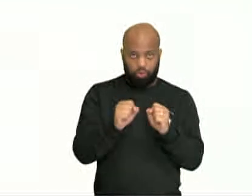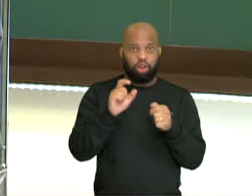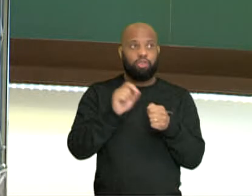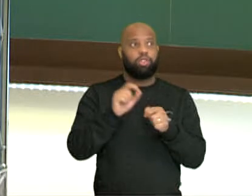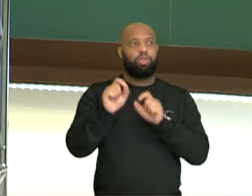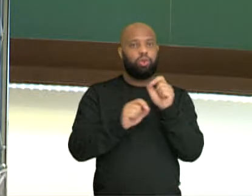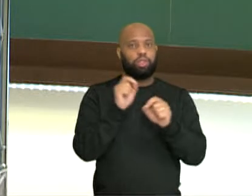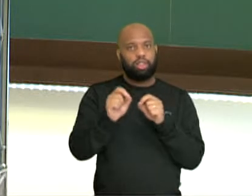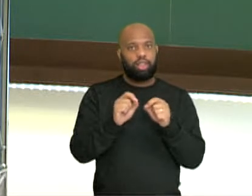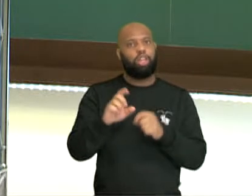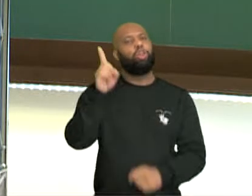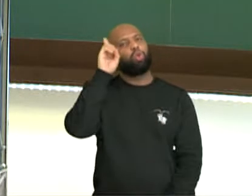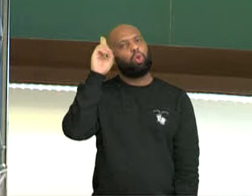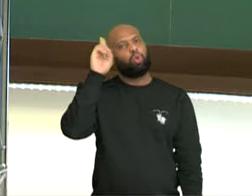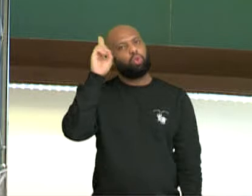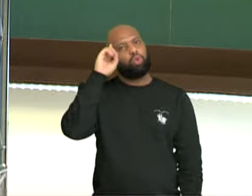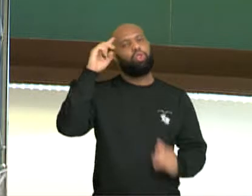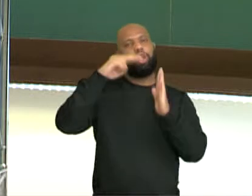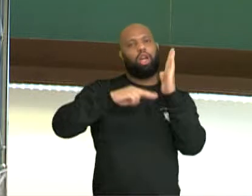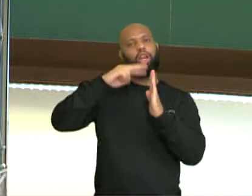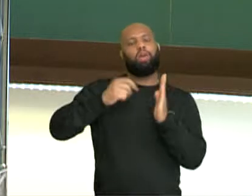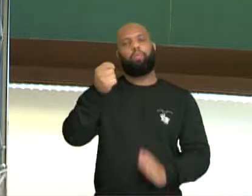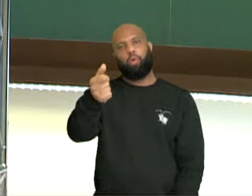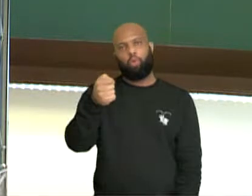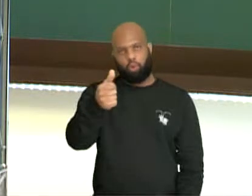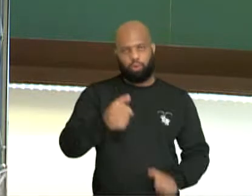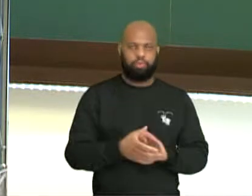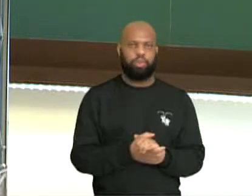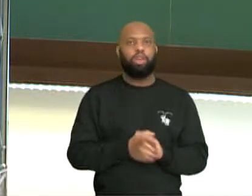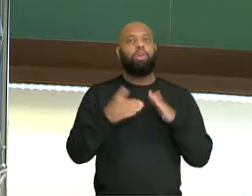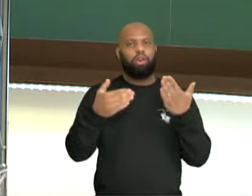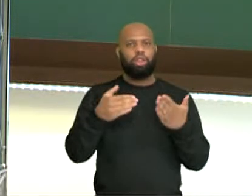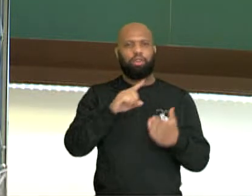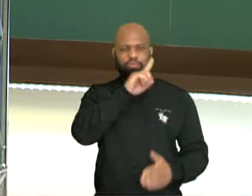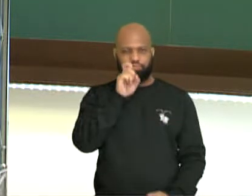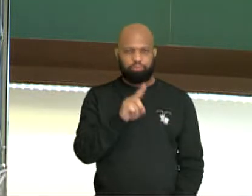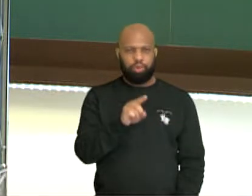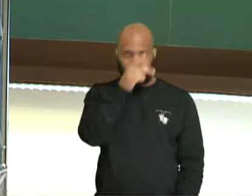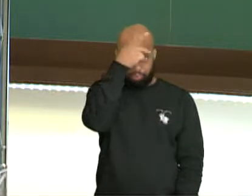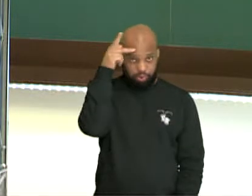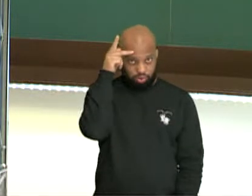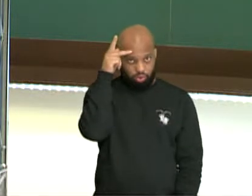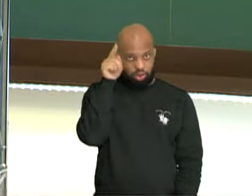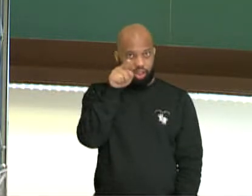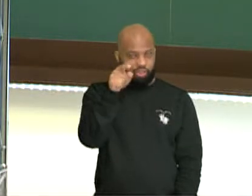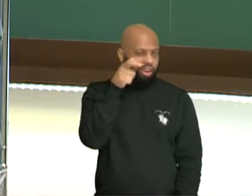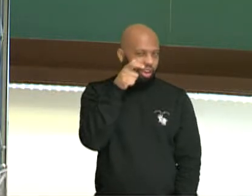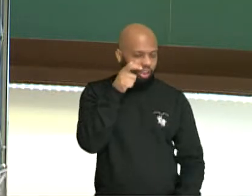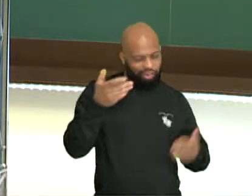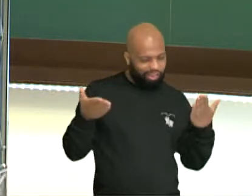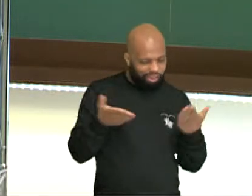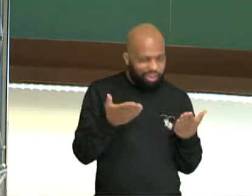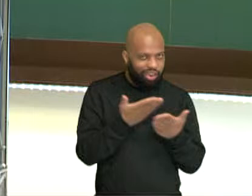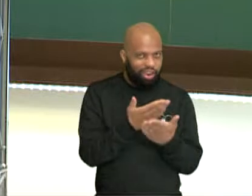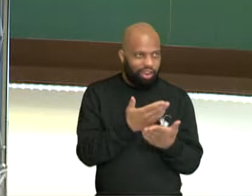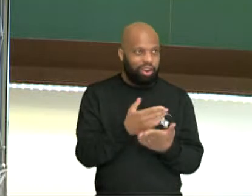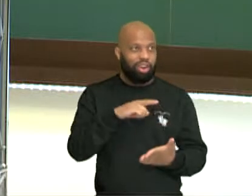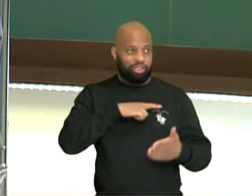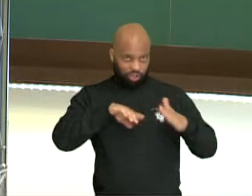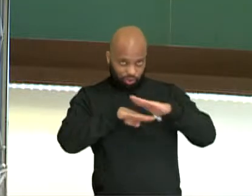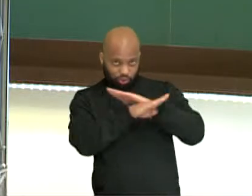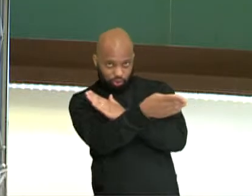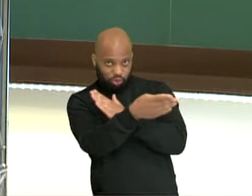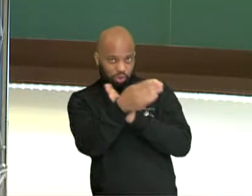uma rotina de leitura diária, né? Será que alguma pessoa aí que está vendo esta aula agora tem hábito